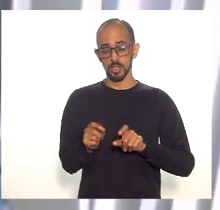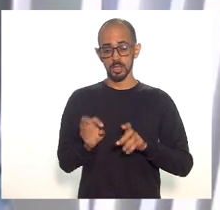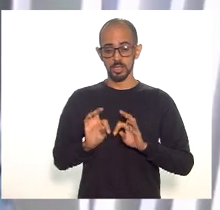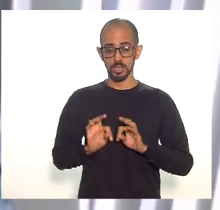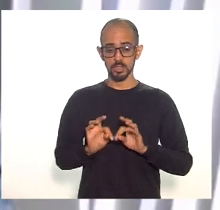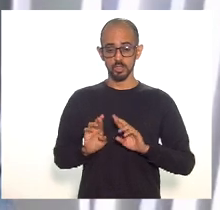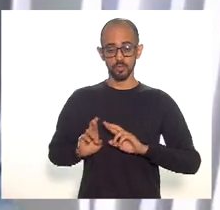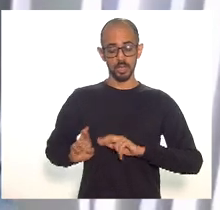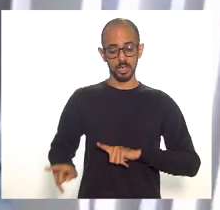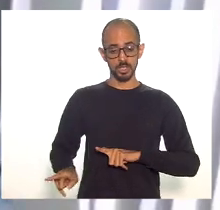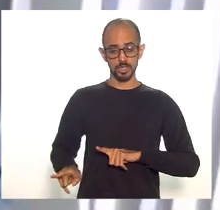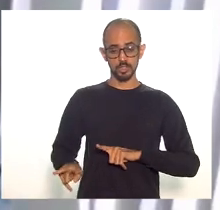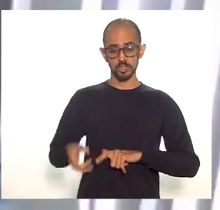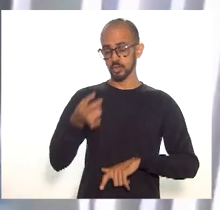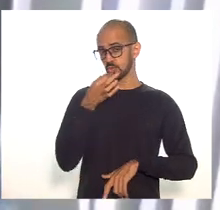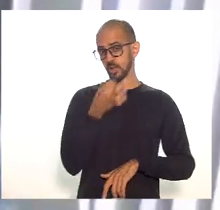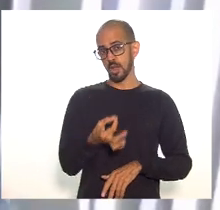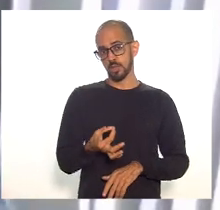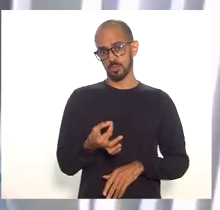argumentação